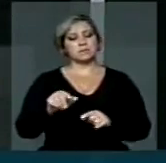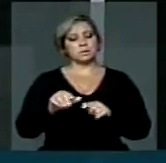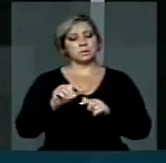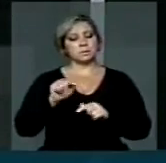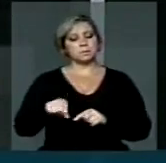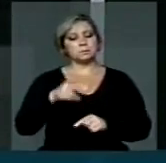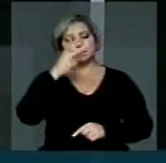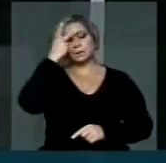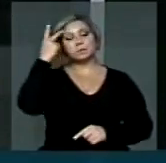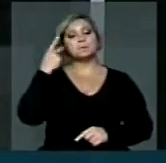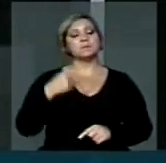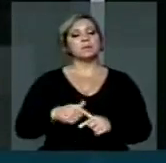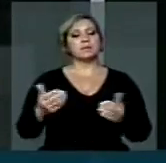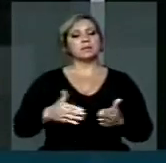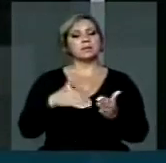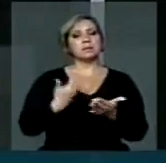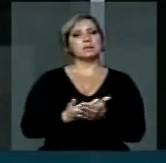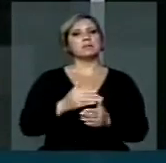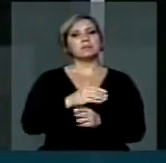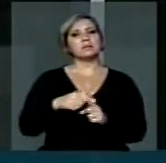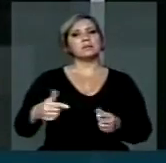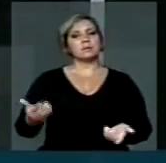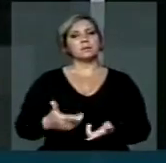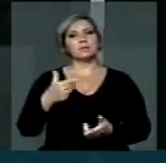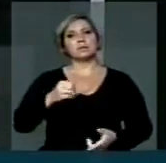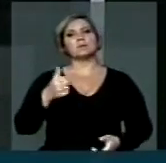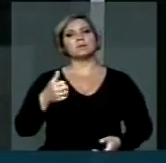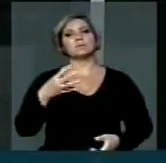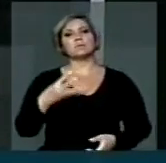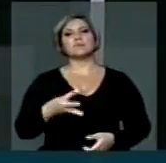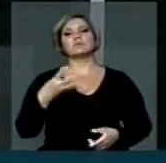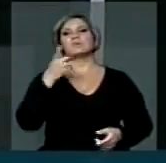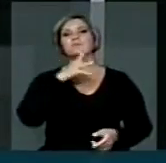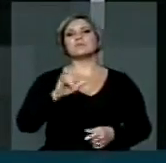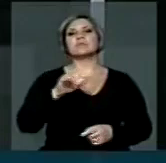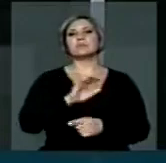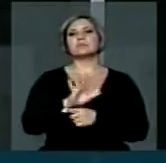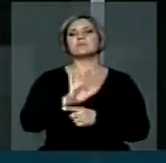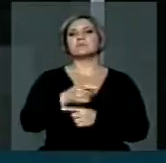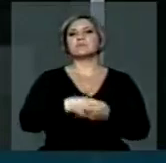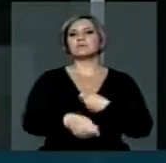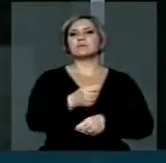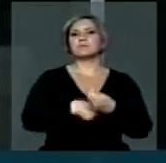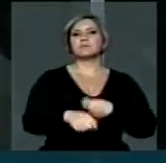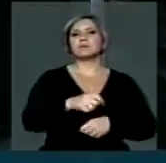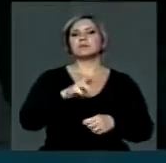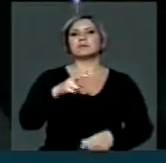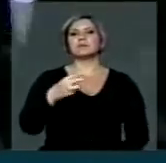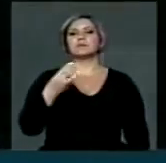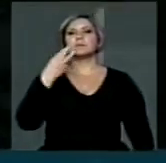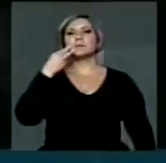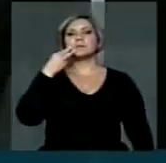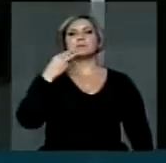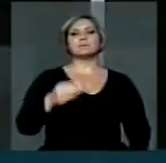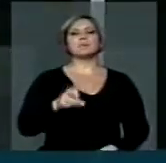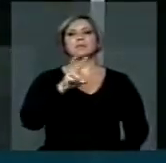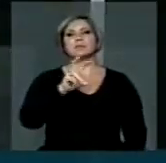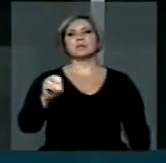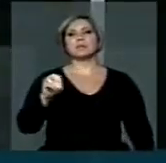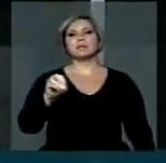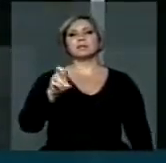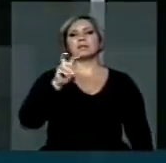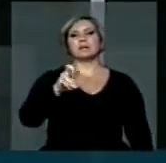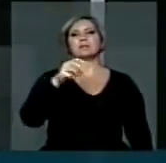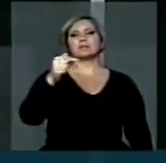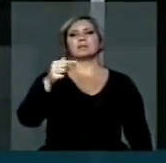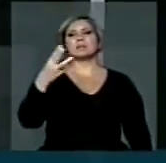72.750 pessoas. Até metade desse ano de 2014, serão investidos 2 milhões e